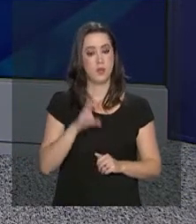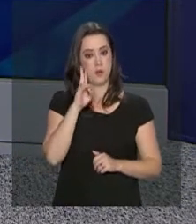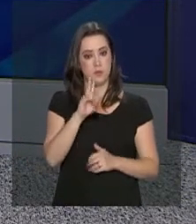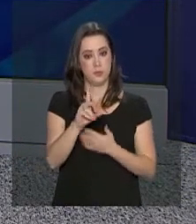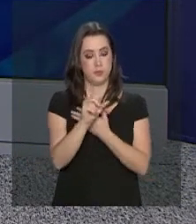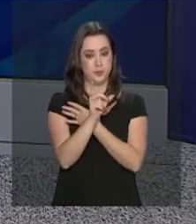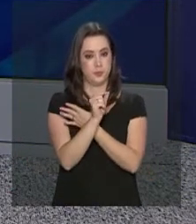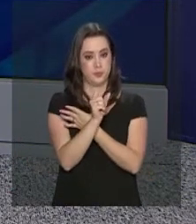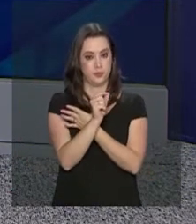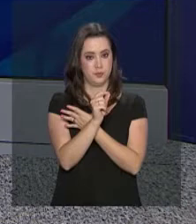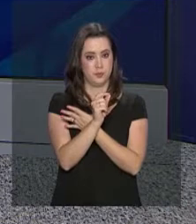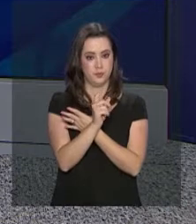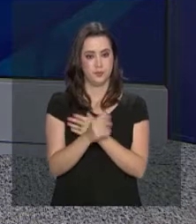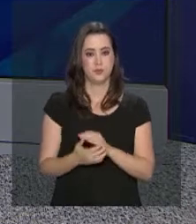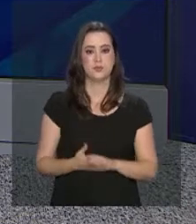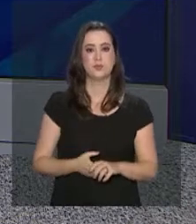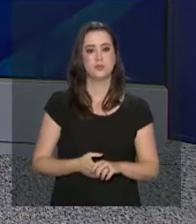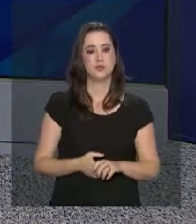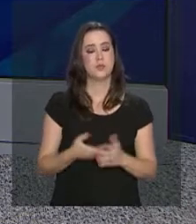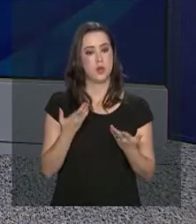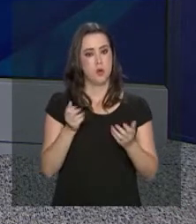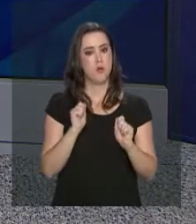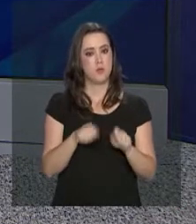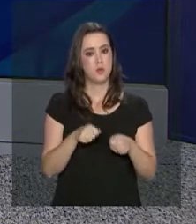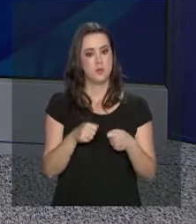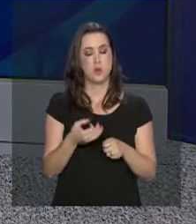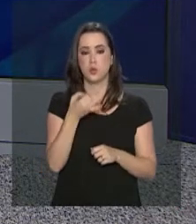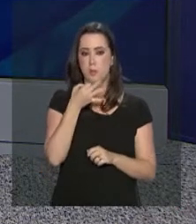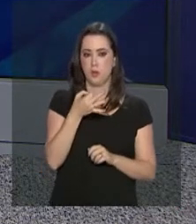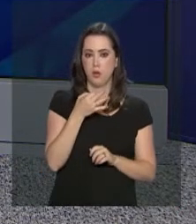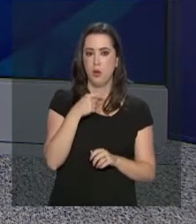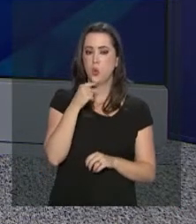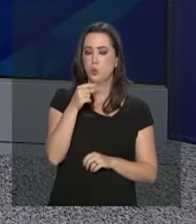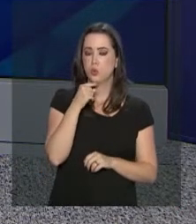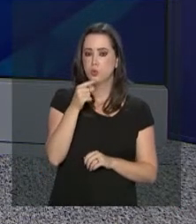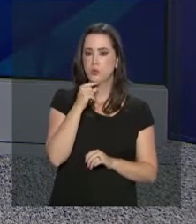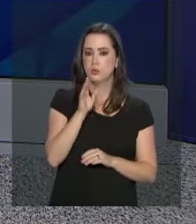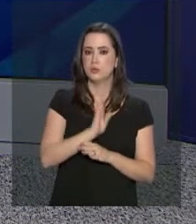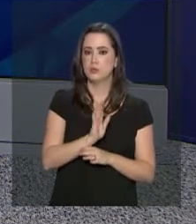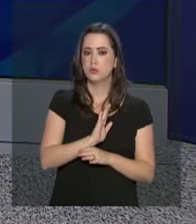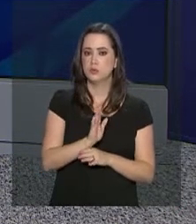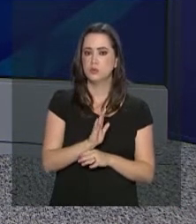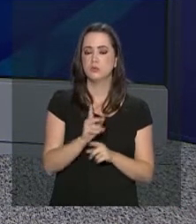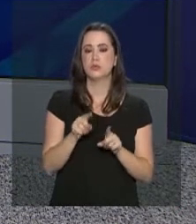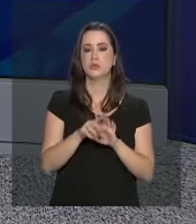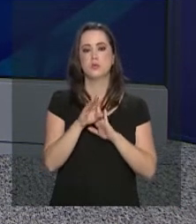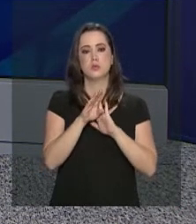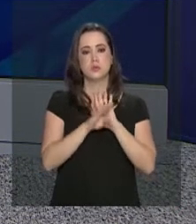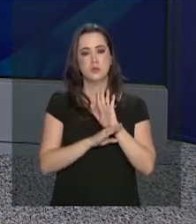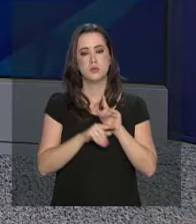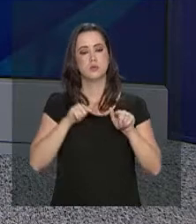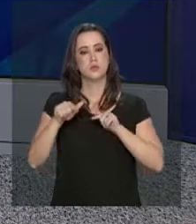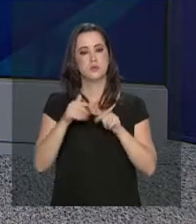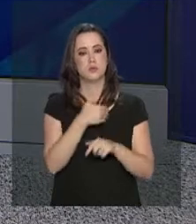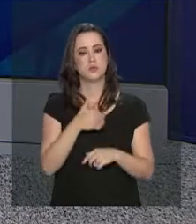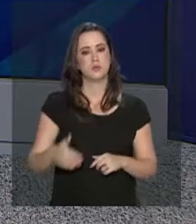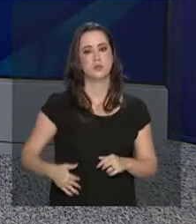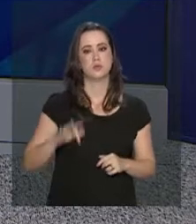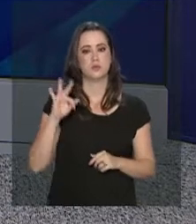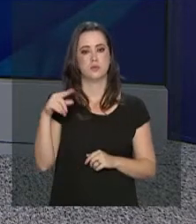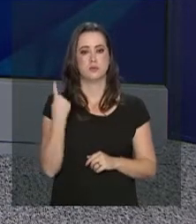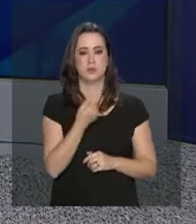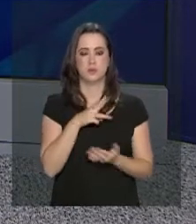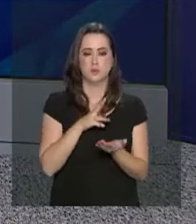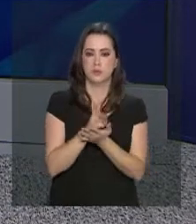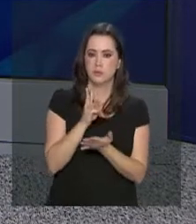Acesse também nosso perfil no Twitter e você pode ainda mandar sugestões de reportagens ou dúvidas sobre programas e ações do governo